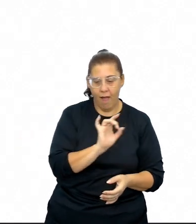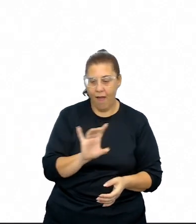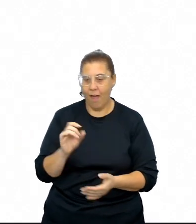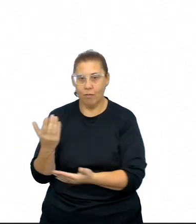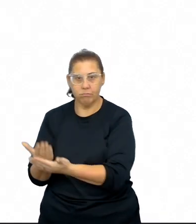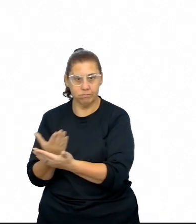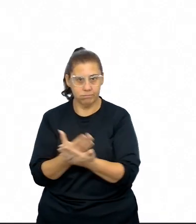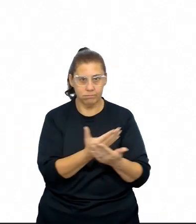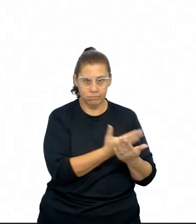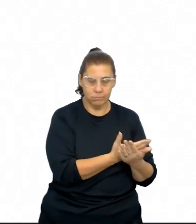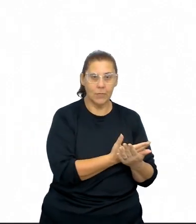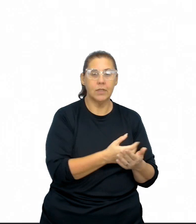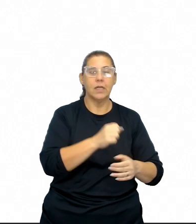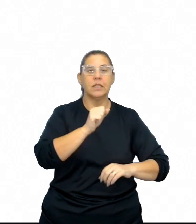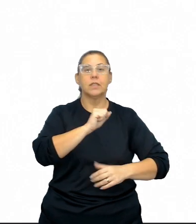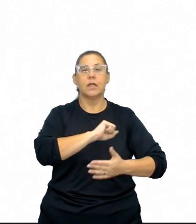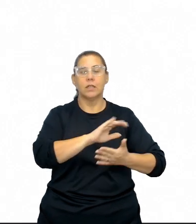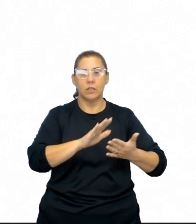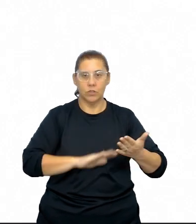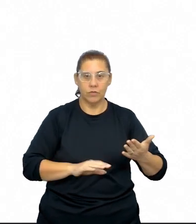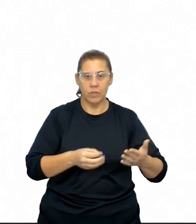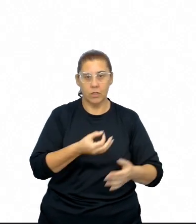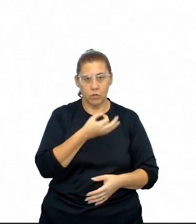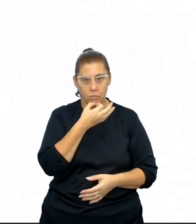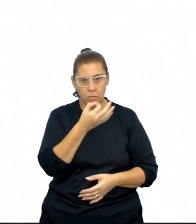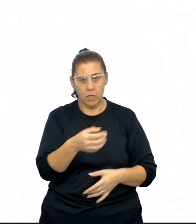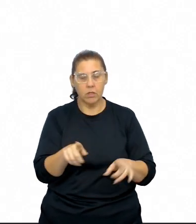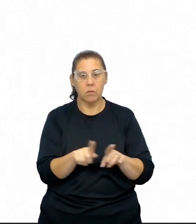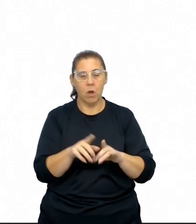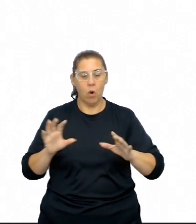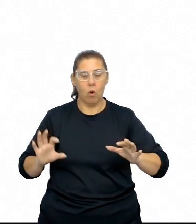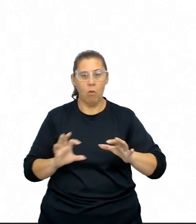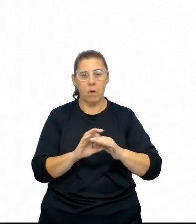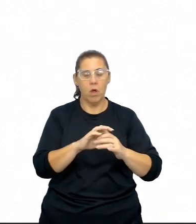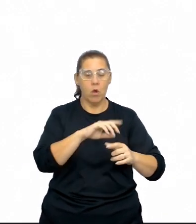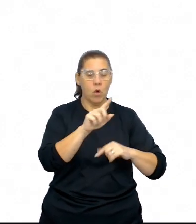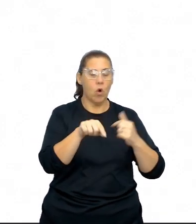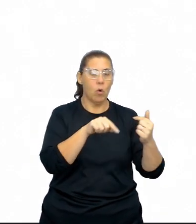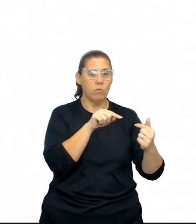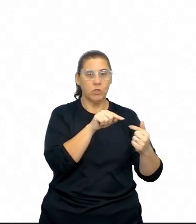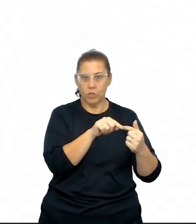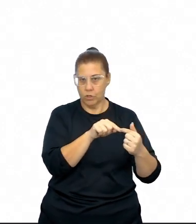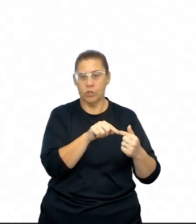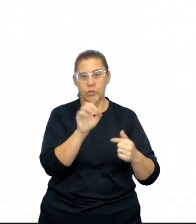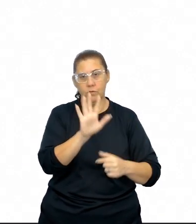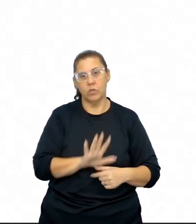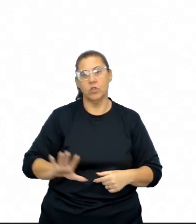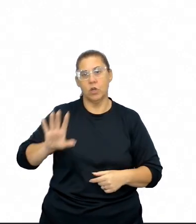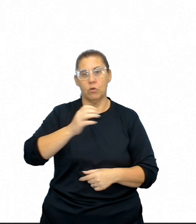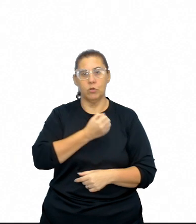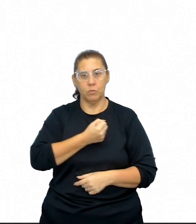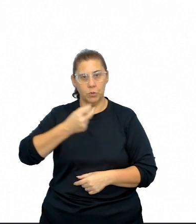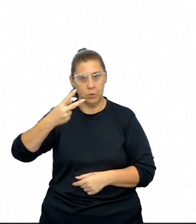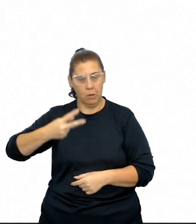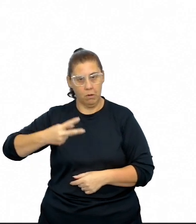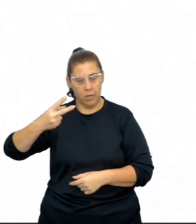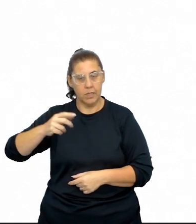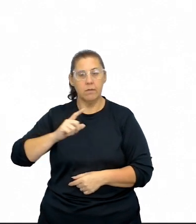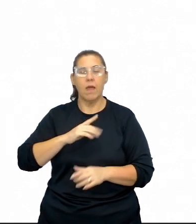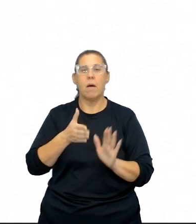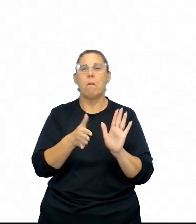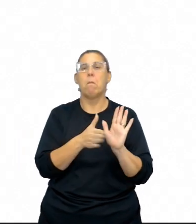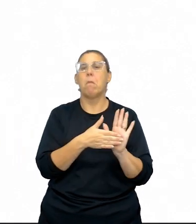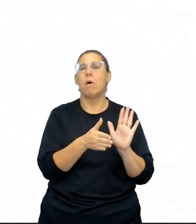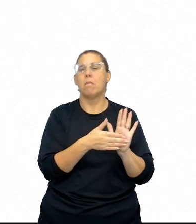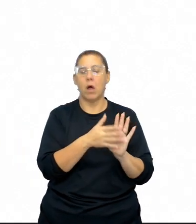E essa atividade, essa sugestão estará associada também ao objetivo específico, ao objetivo geral 2, que tem a